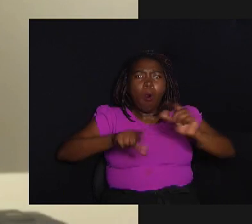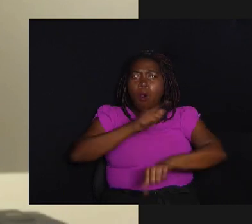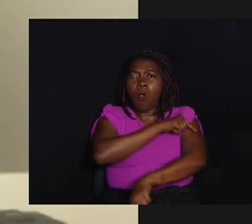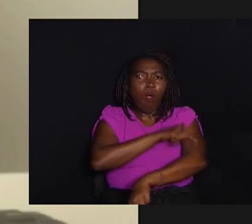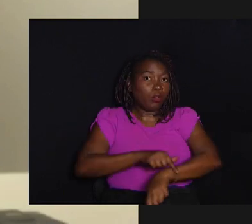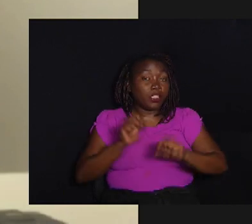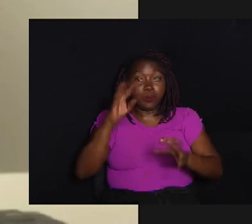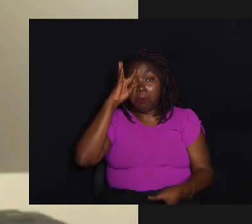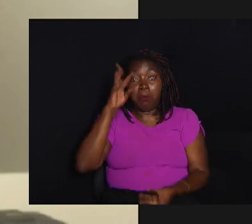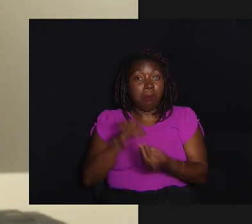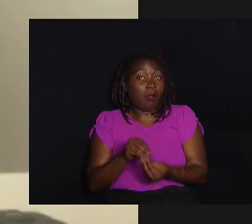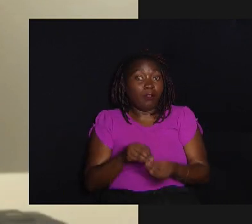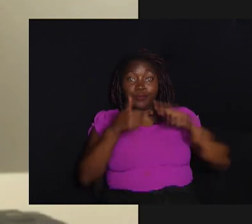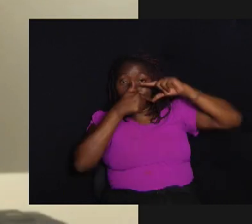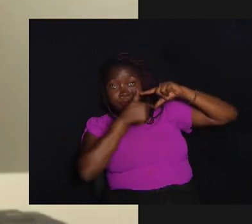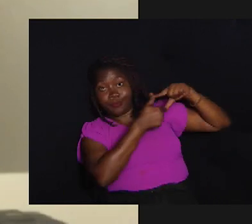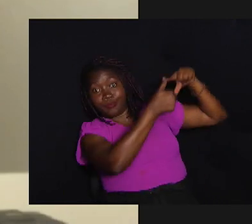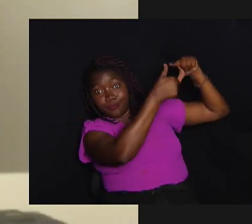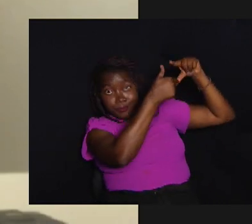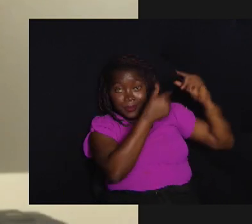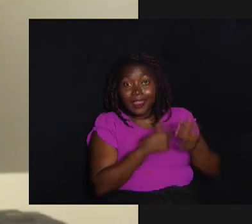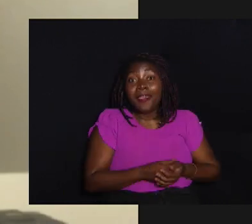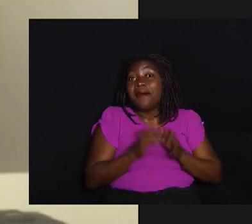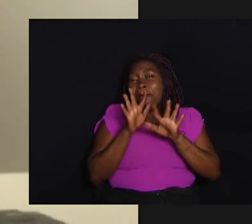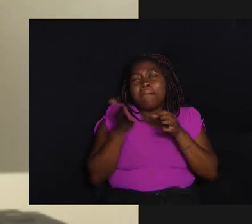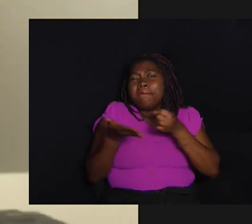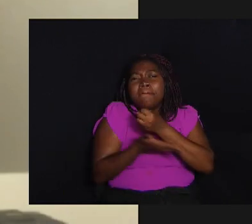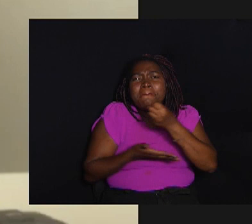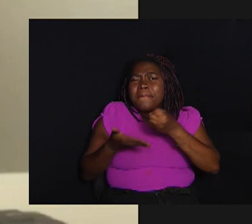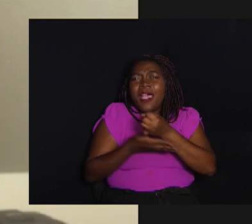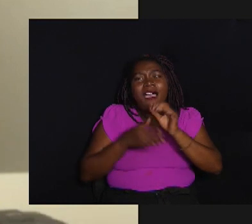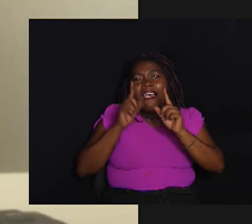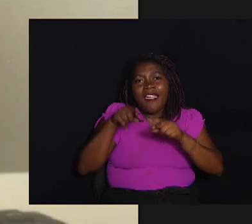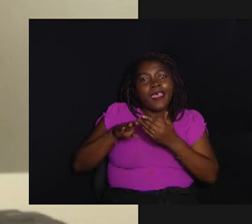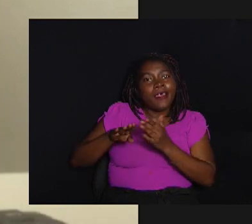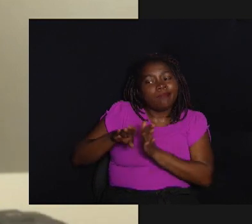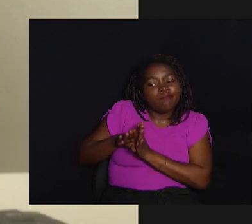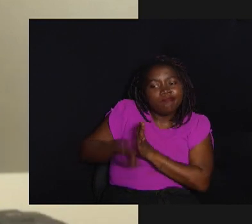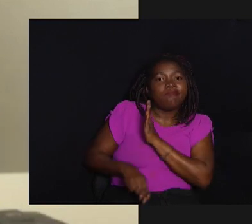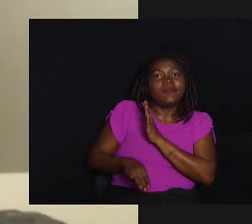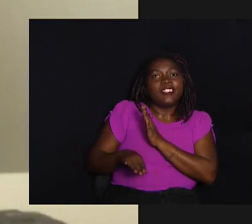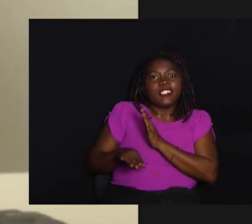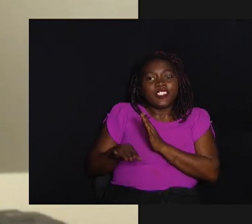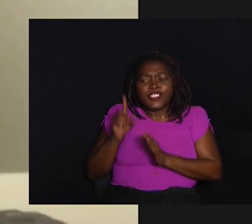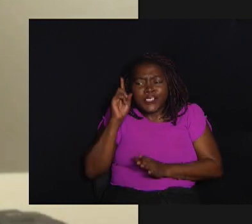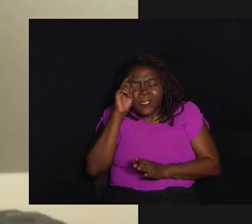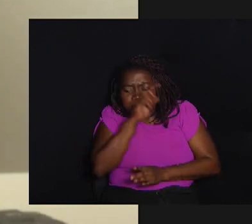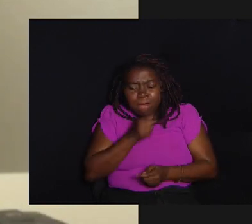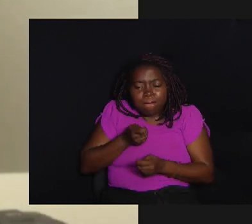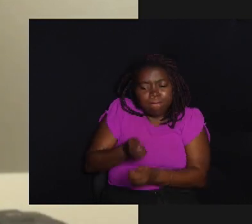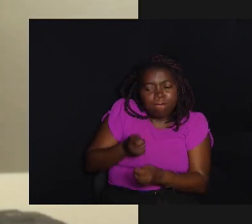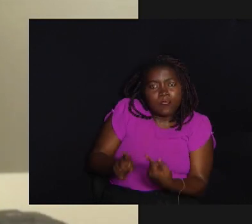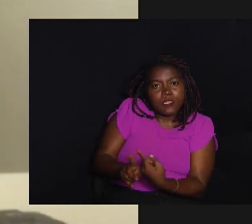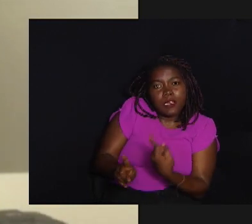ser consideradas alienação parental para esse fim. Mas é basicamente essa desqualificação, esse dificultar o convívio, usar a criança, o adolescente,